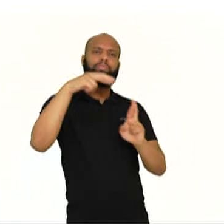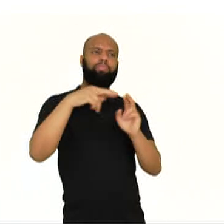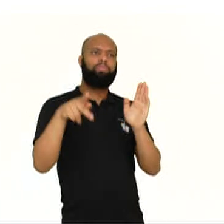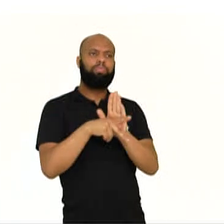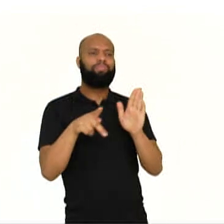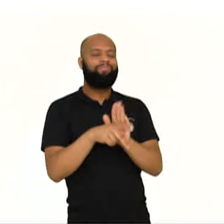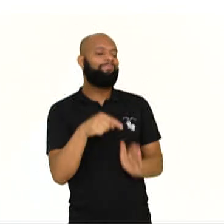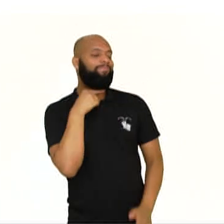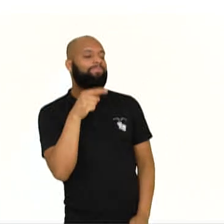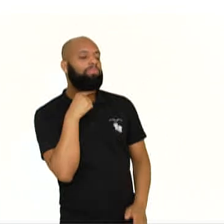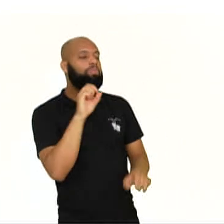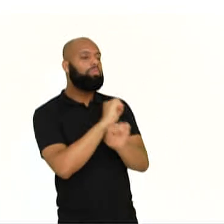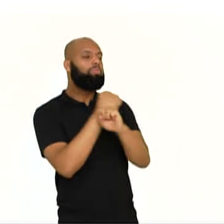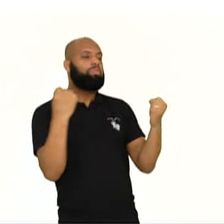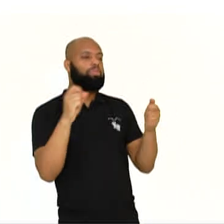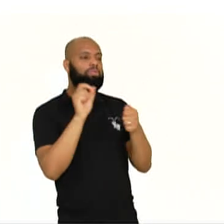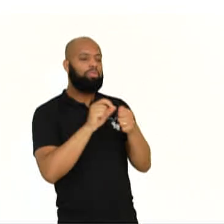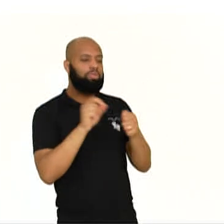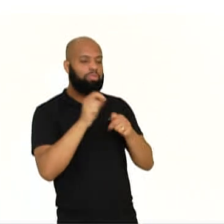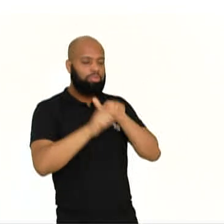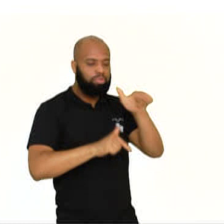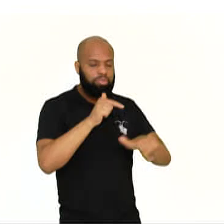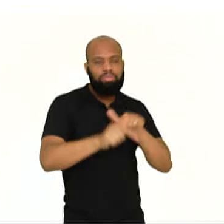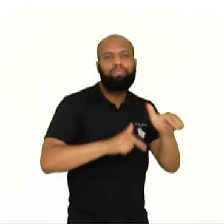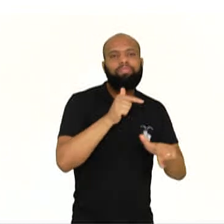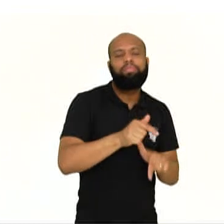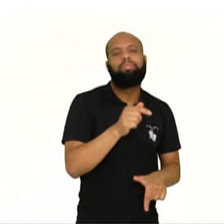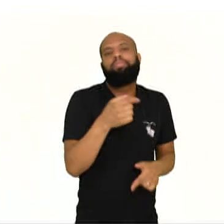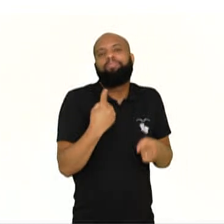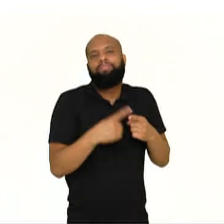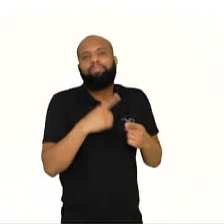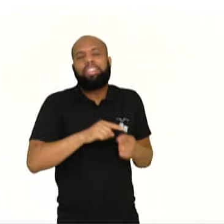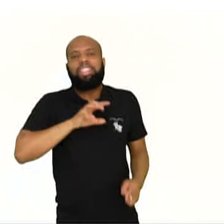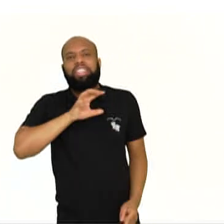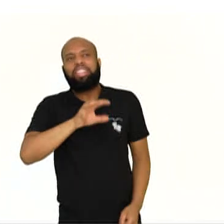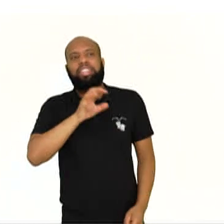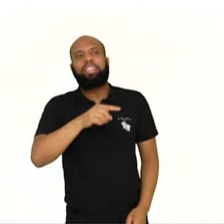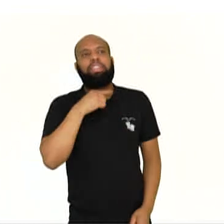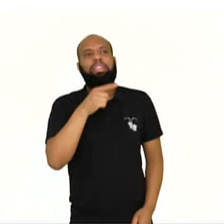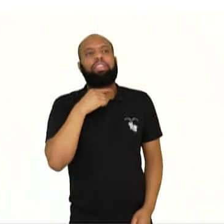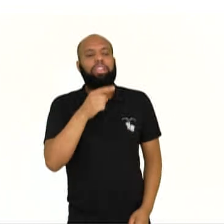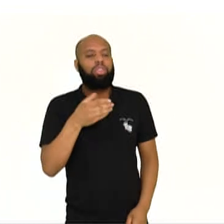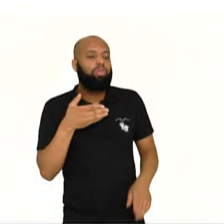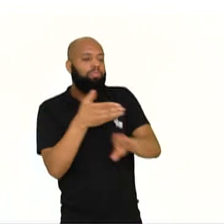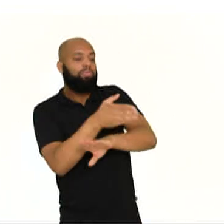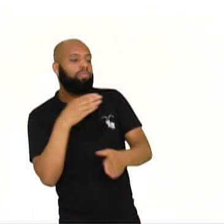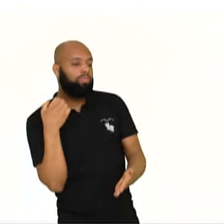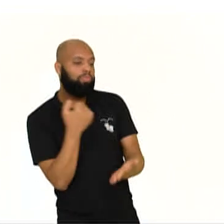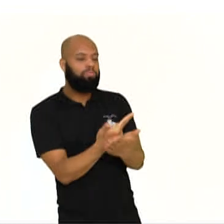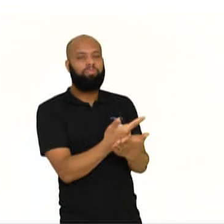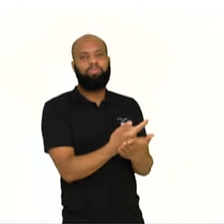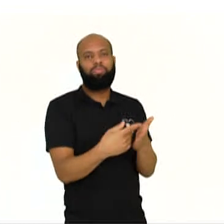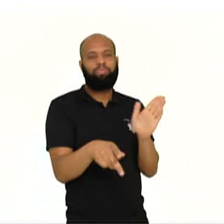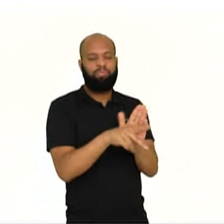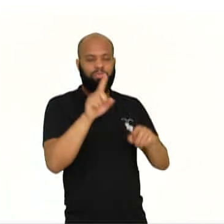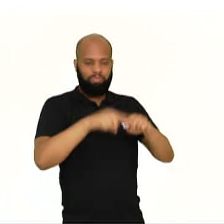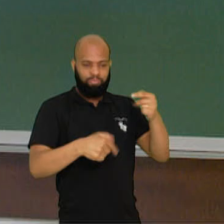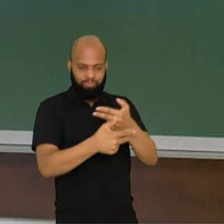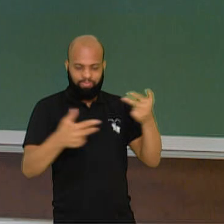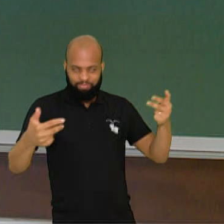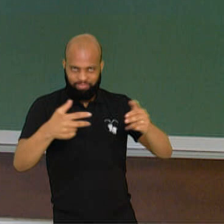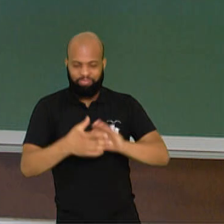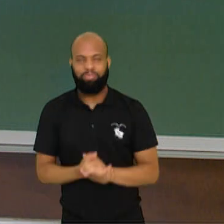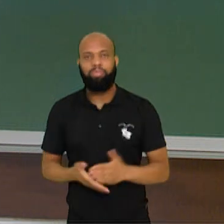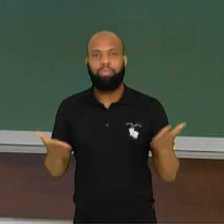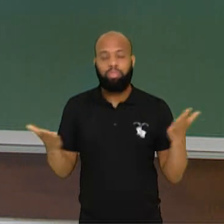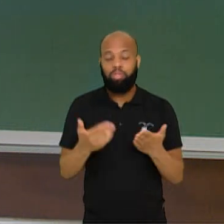à impossibilidade de realização do trabalhador, já que este torna-se alheio ao produto de seu trabalho. Vejam